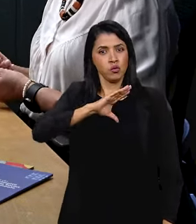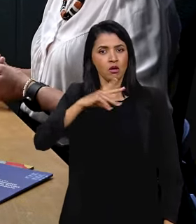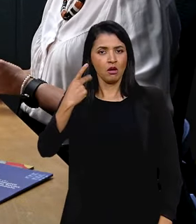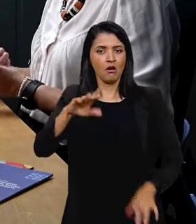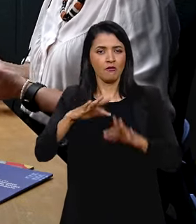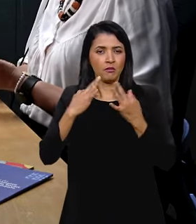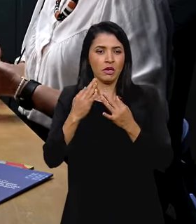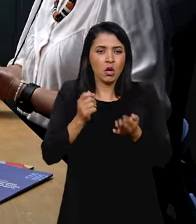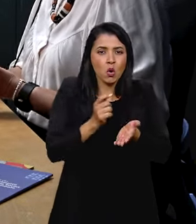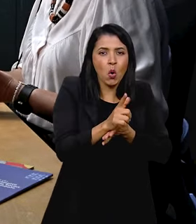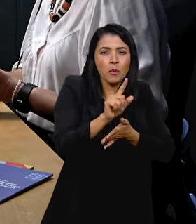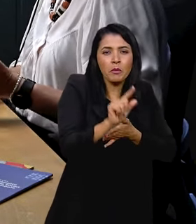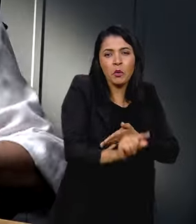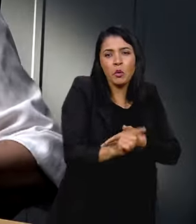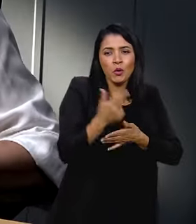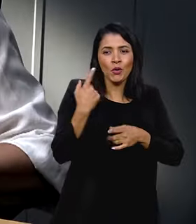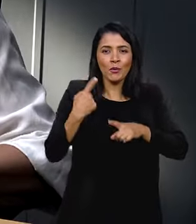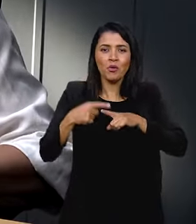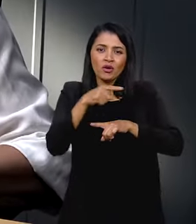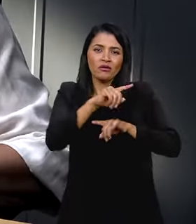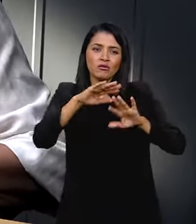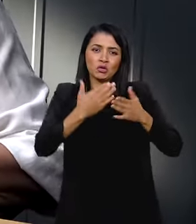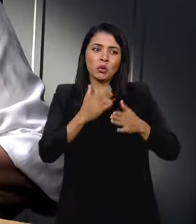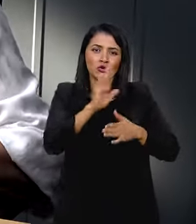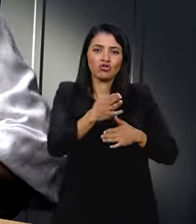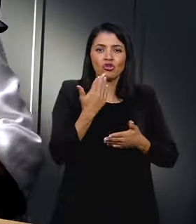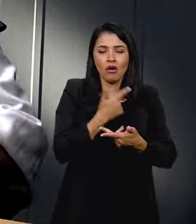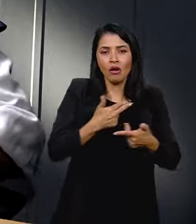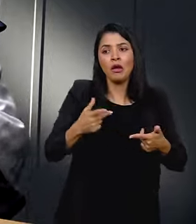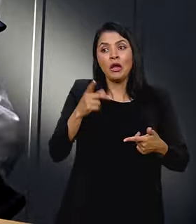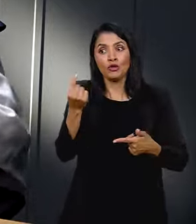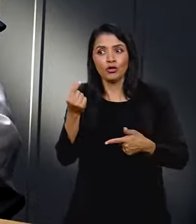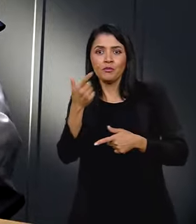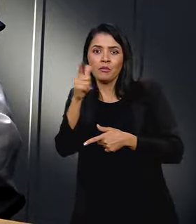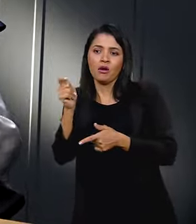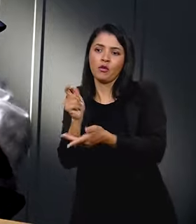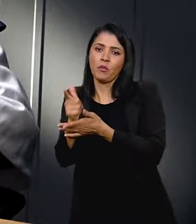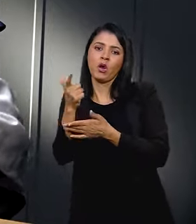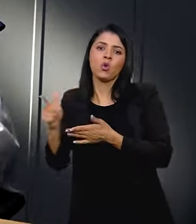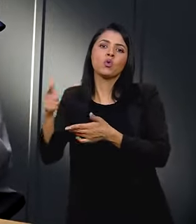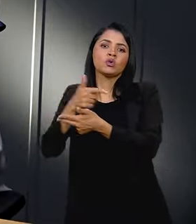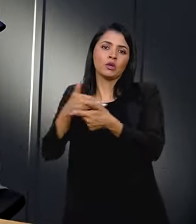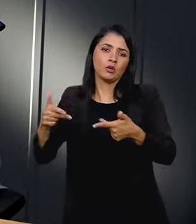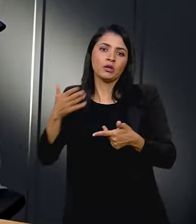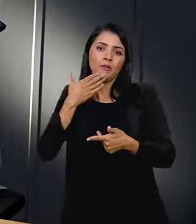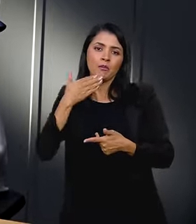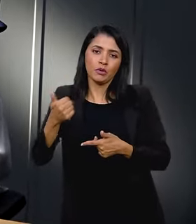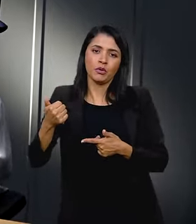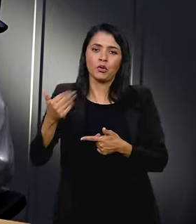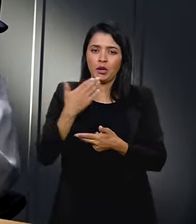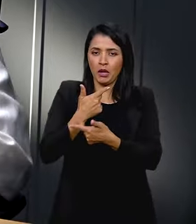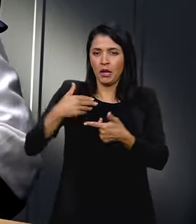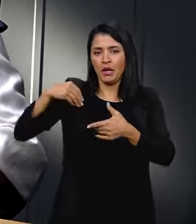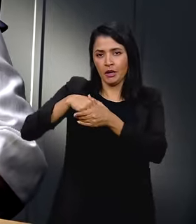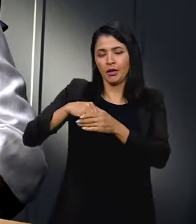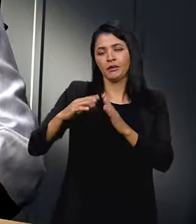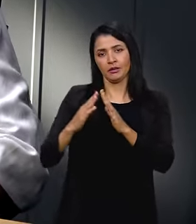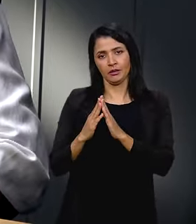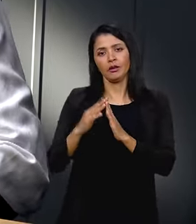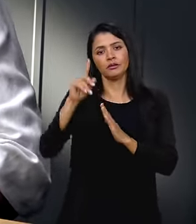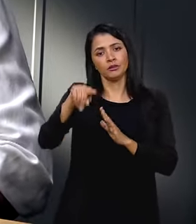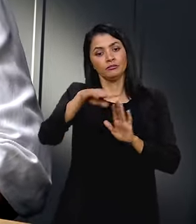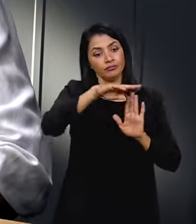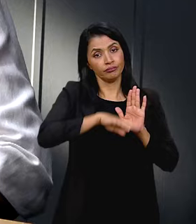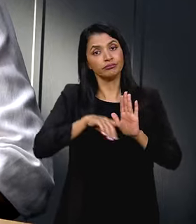eh precisa comprar menos alimento porque a criança acessa a alimentação escolar sobra um dinheirinho para outra coisa para melhorar a alimentação em casa então são